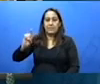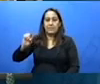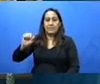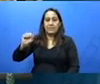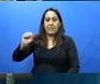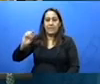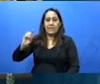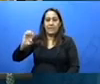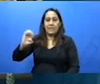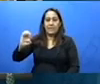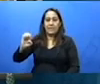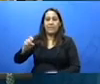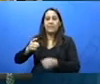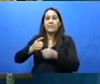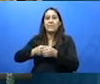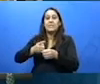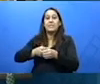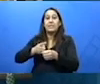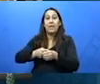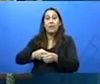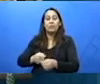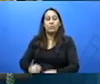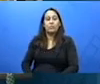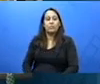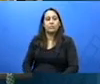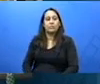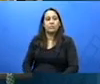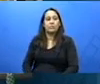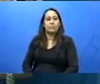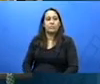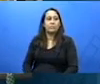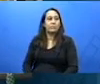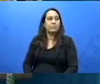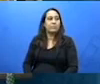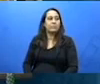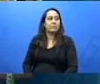Cidade poderia até ser com S,